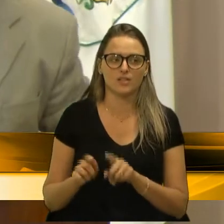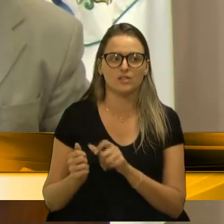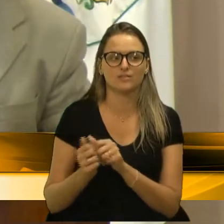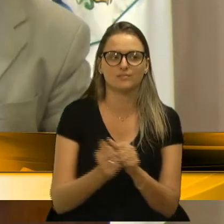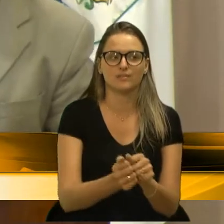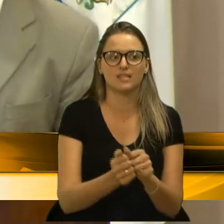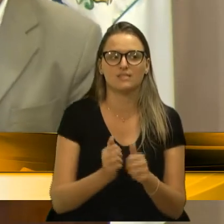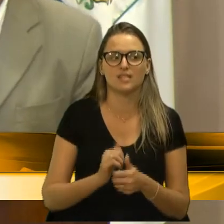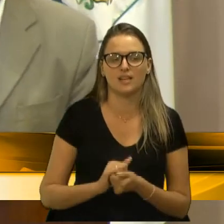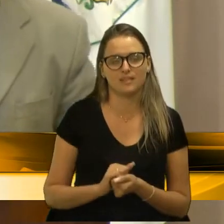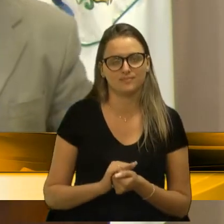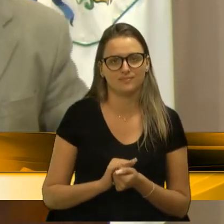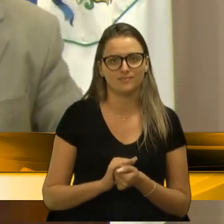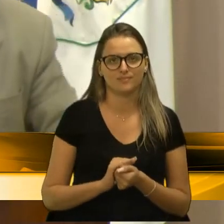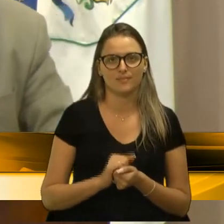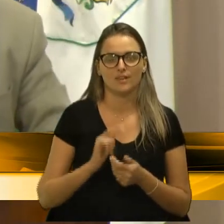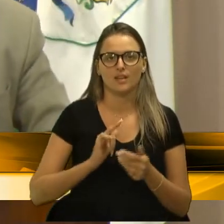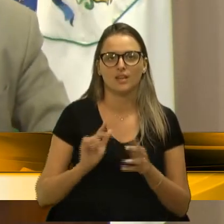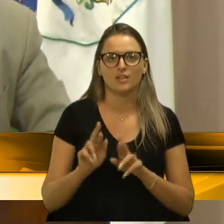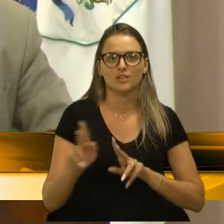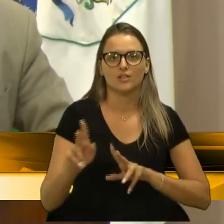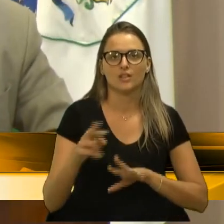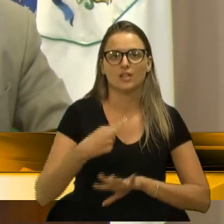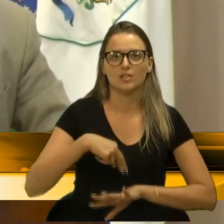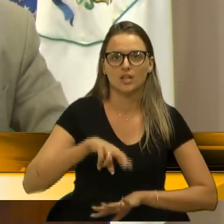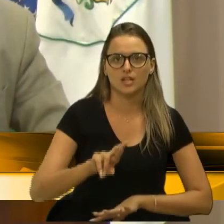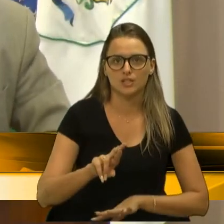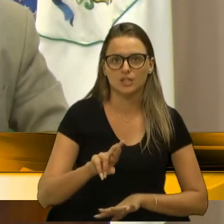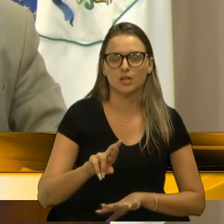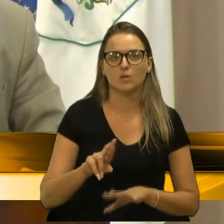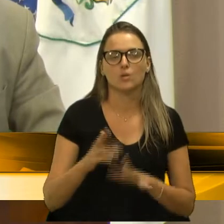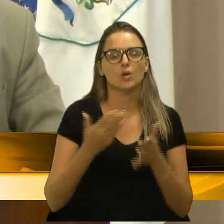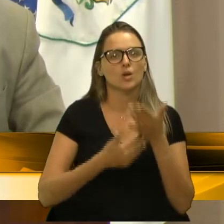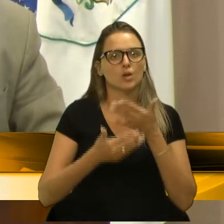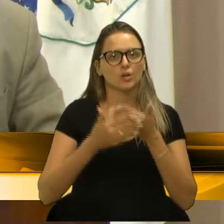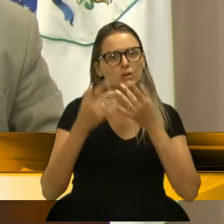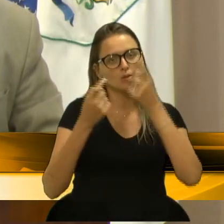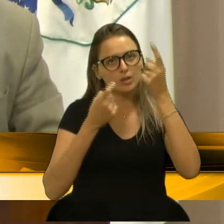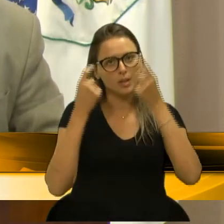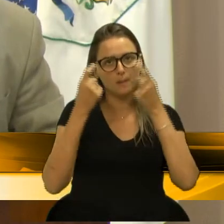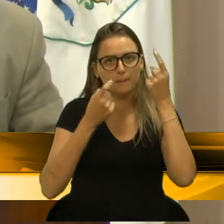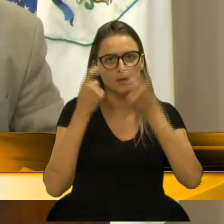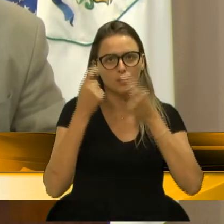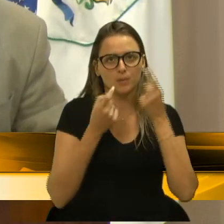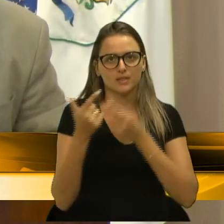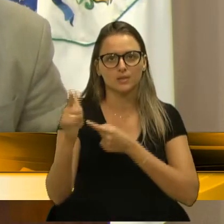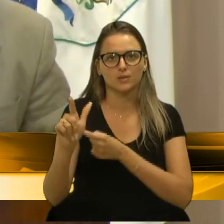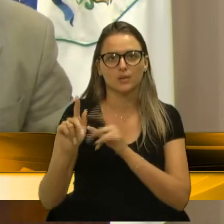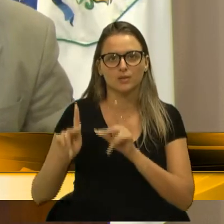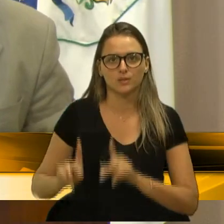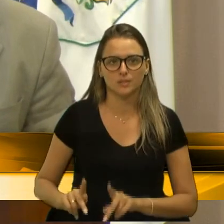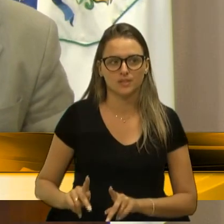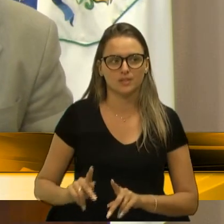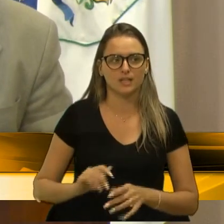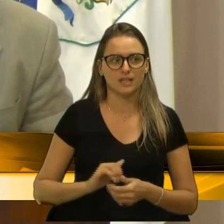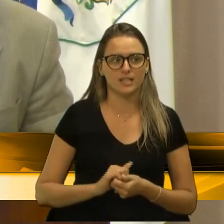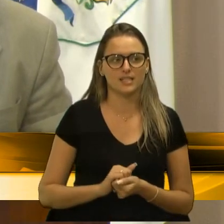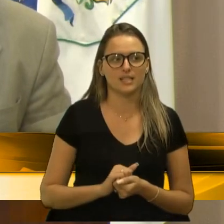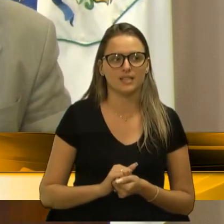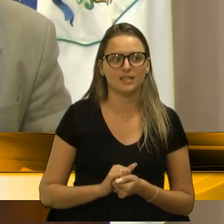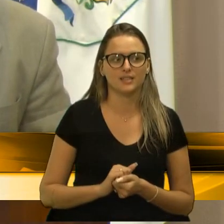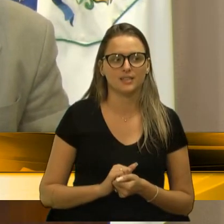furtar. Indiferente da crença religiosa de qualquer um, a preocupação com o próximo, ela ultrapassa